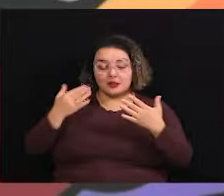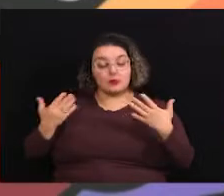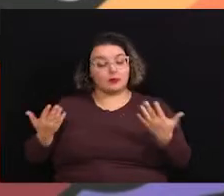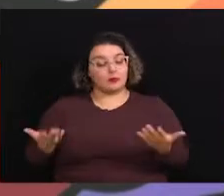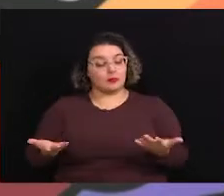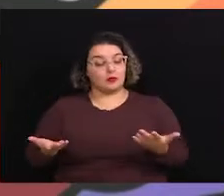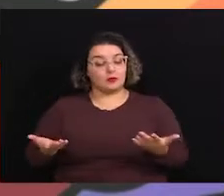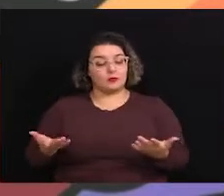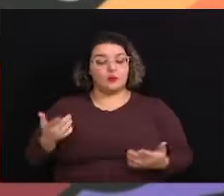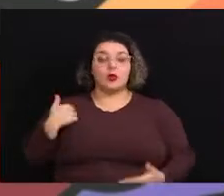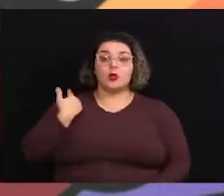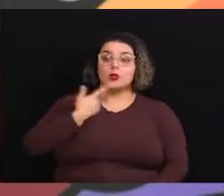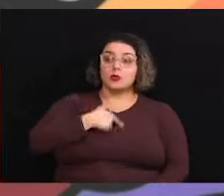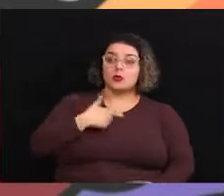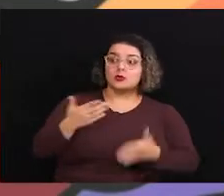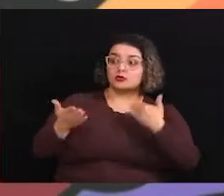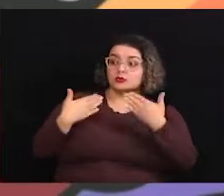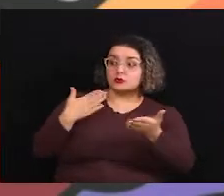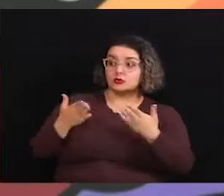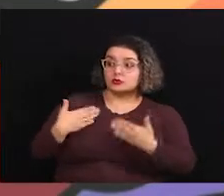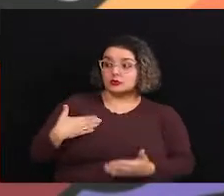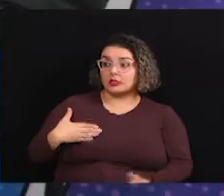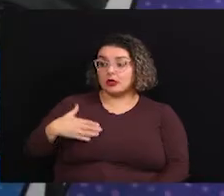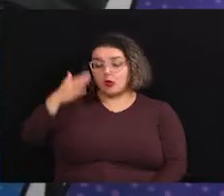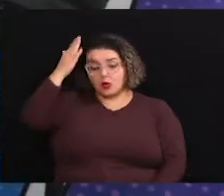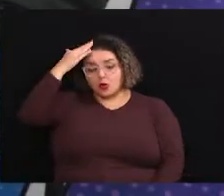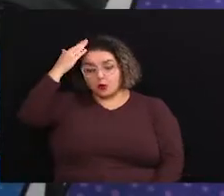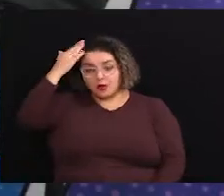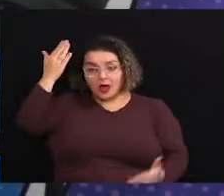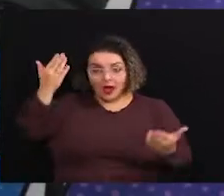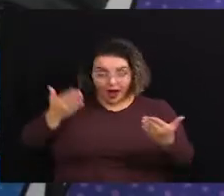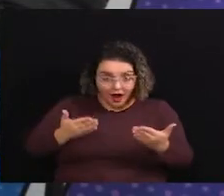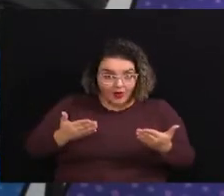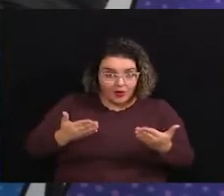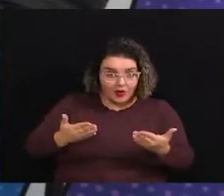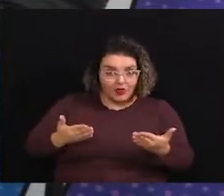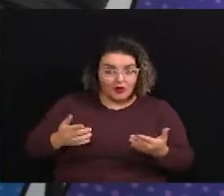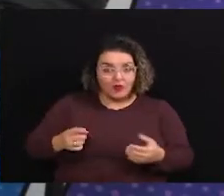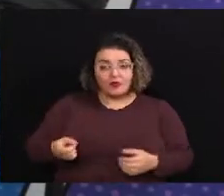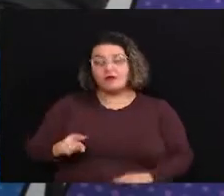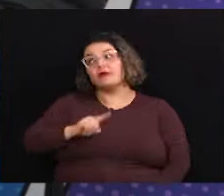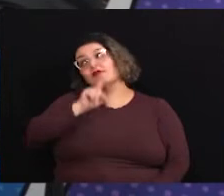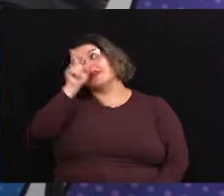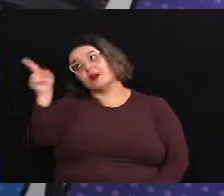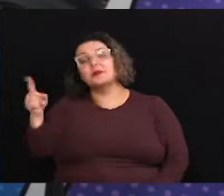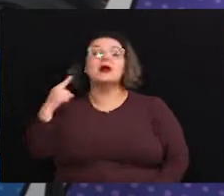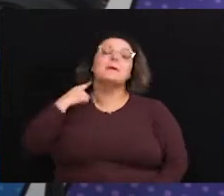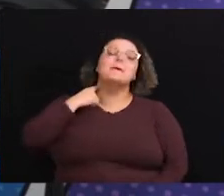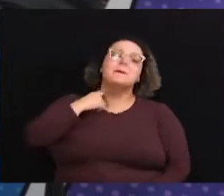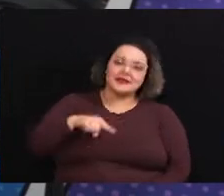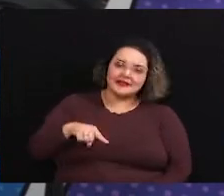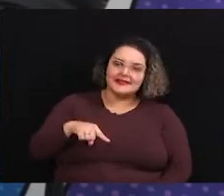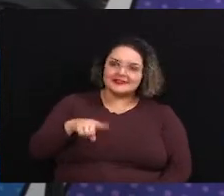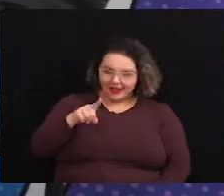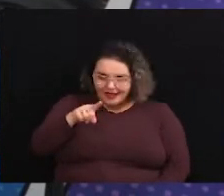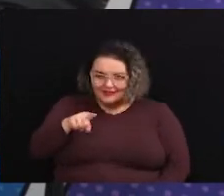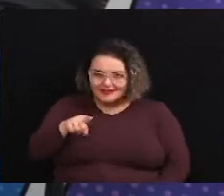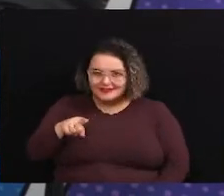jóia. Bom, nós estávamos lá em Curitiba, agora a gente vai para Minas